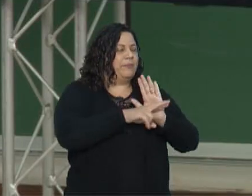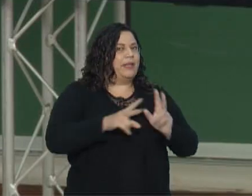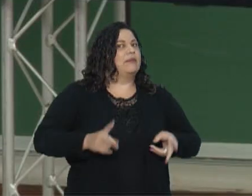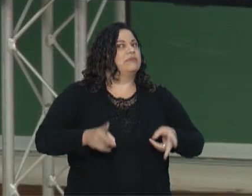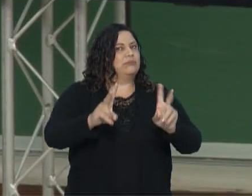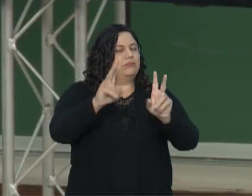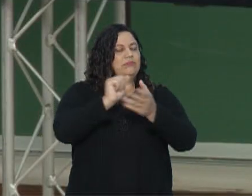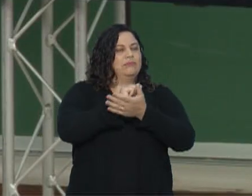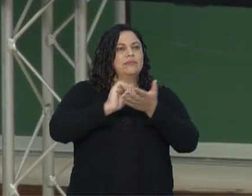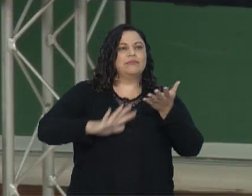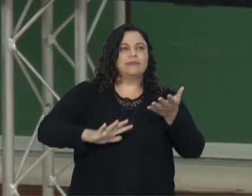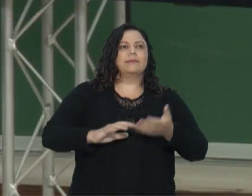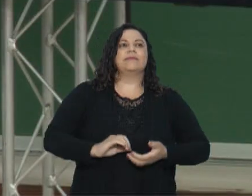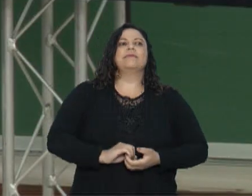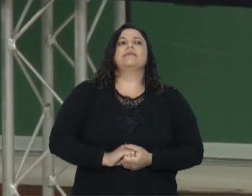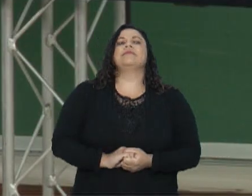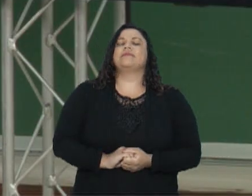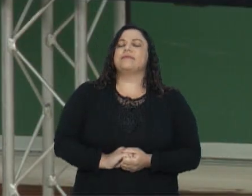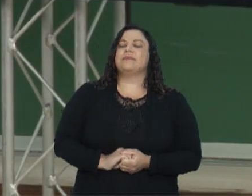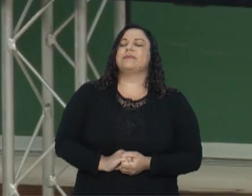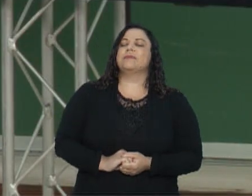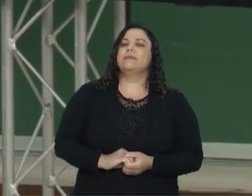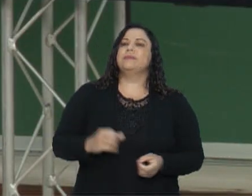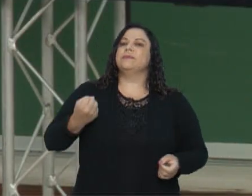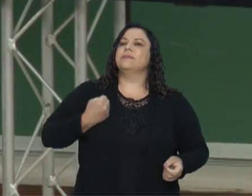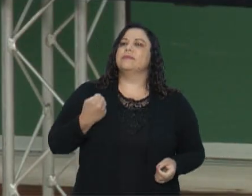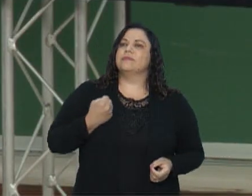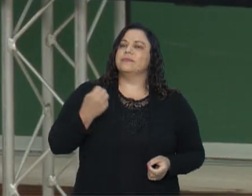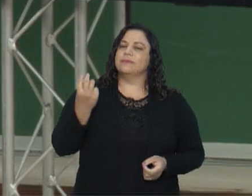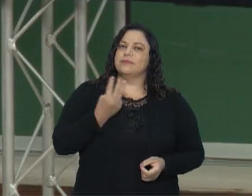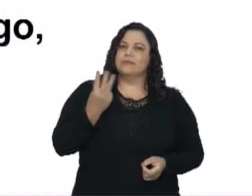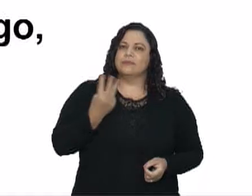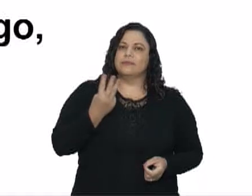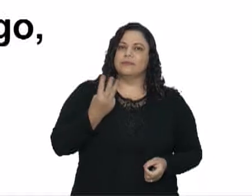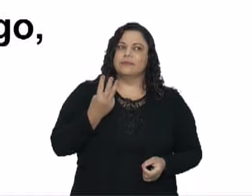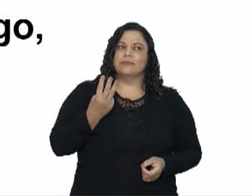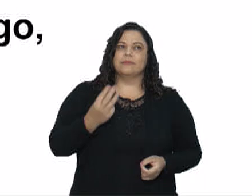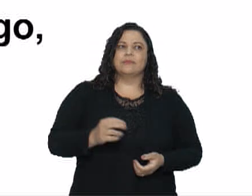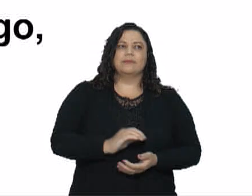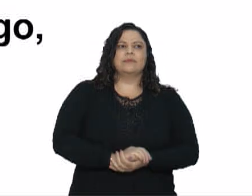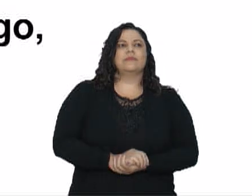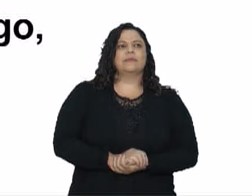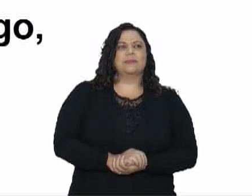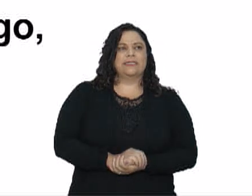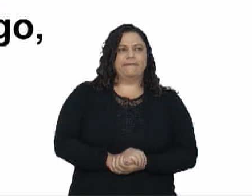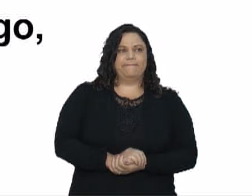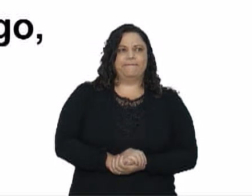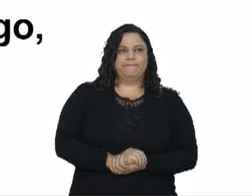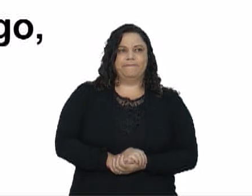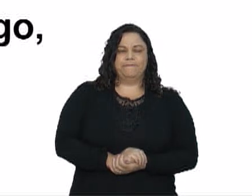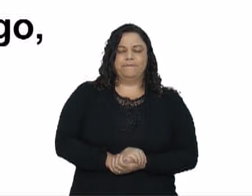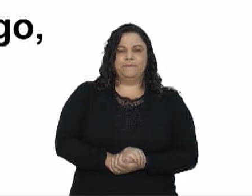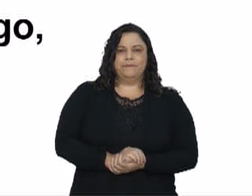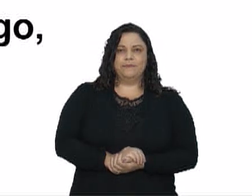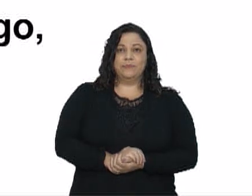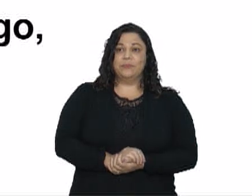exercícios. Repasso número 3. Rellenar los espacios con el futuro